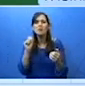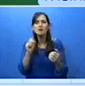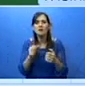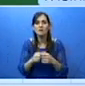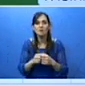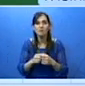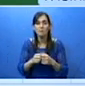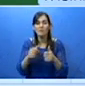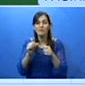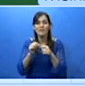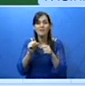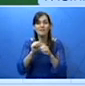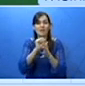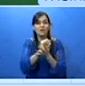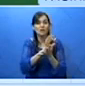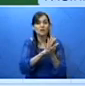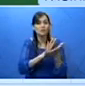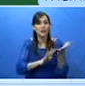exercício da página